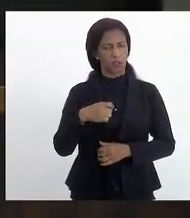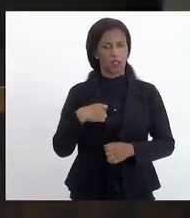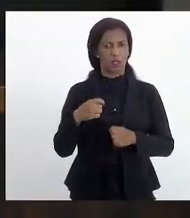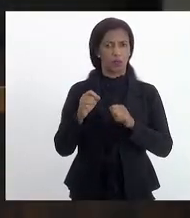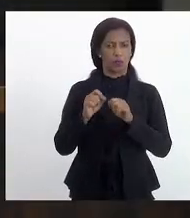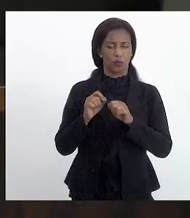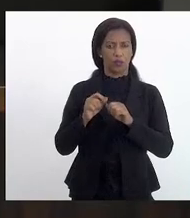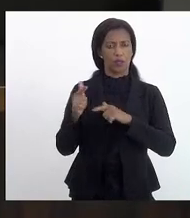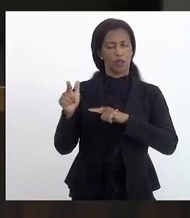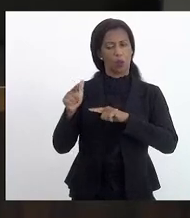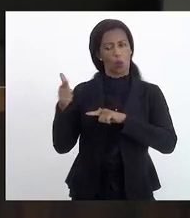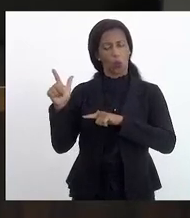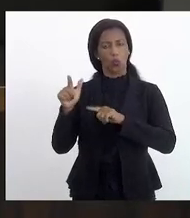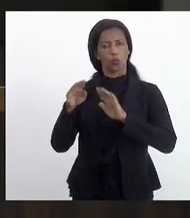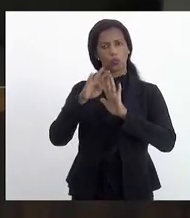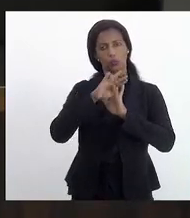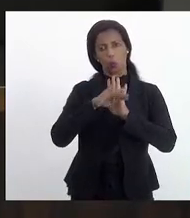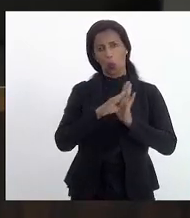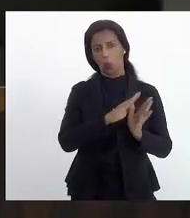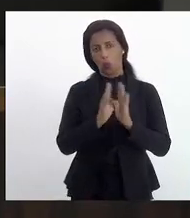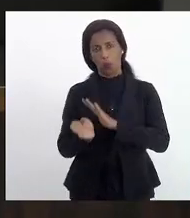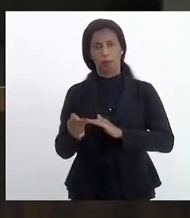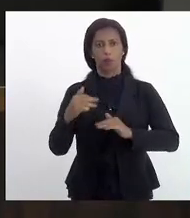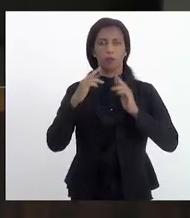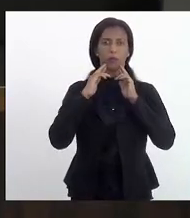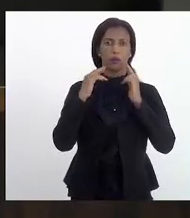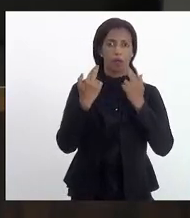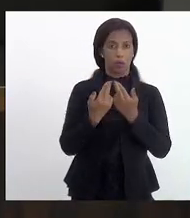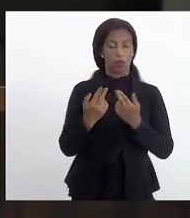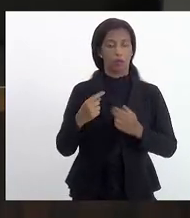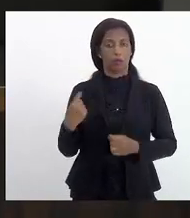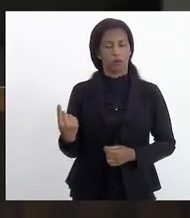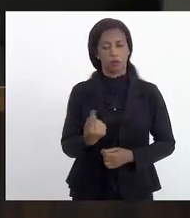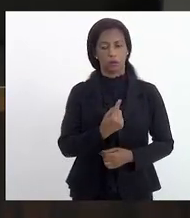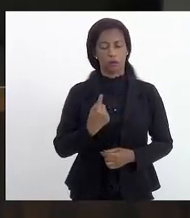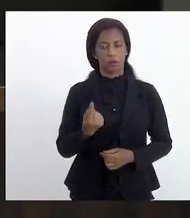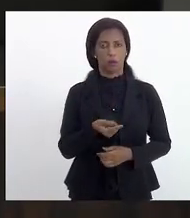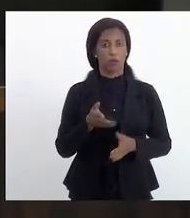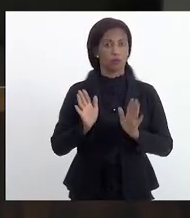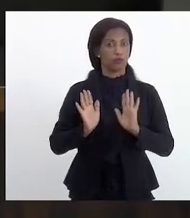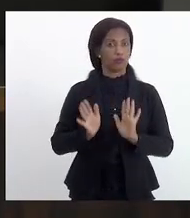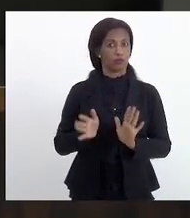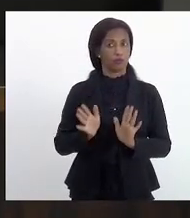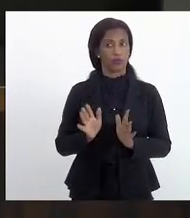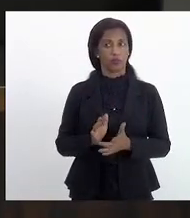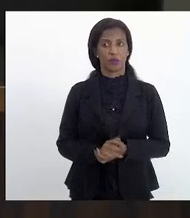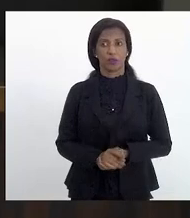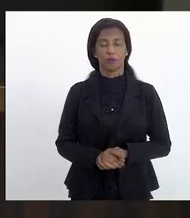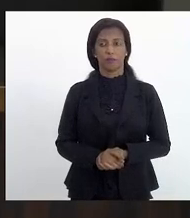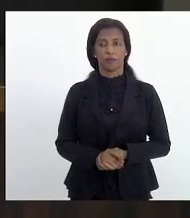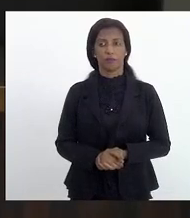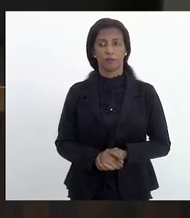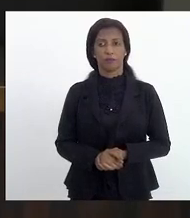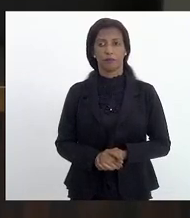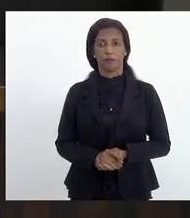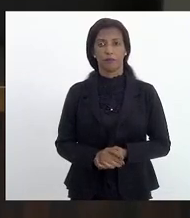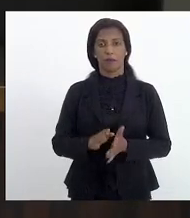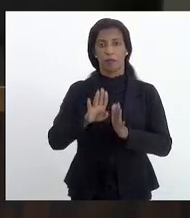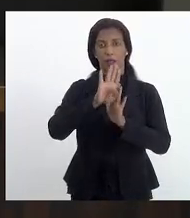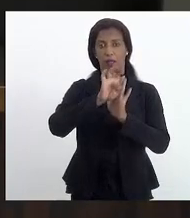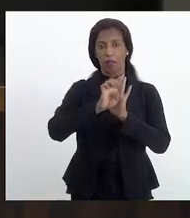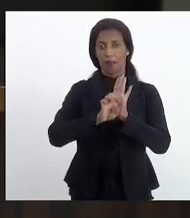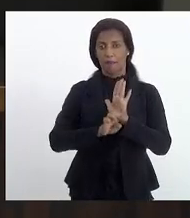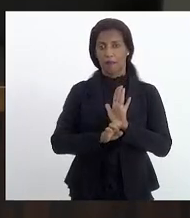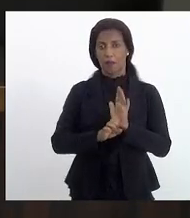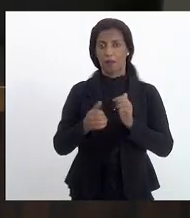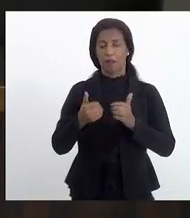em outros momentos dessa reunião, que nós já estaremos recebendo emendas a partir de hoje,